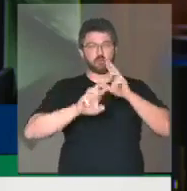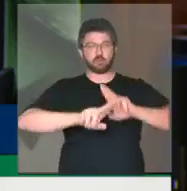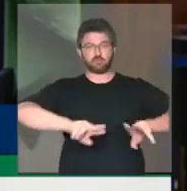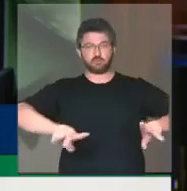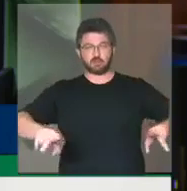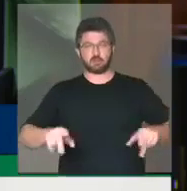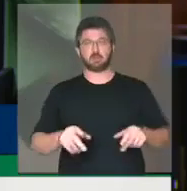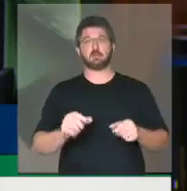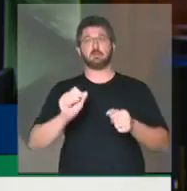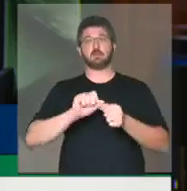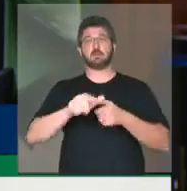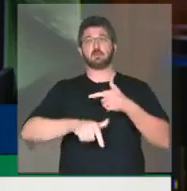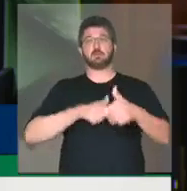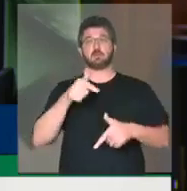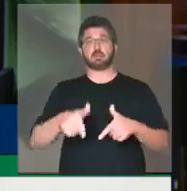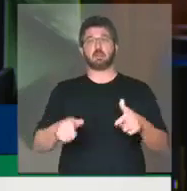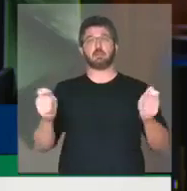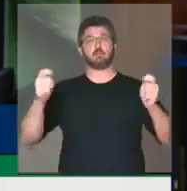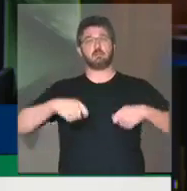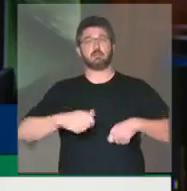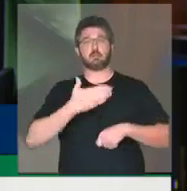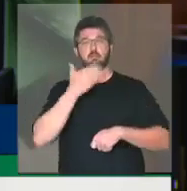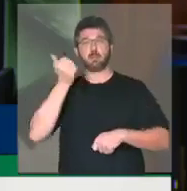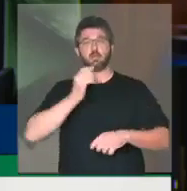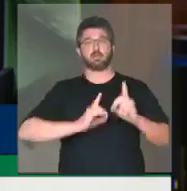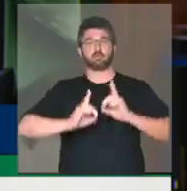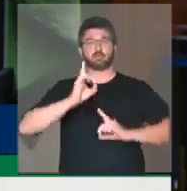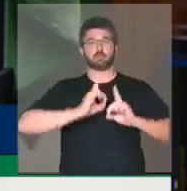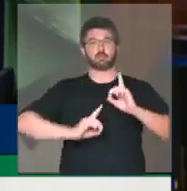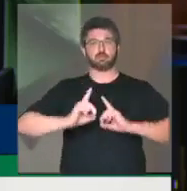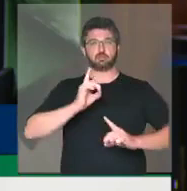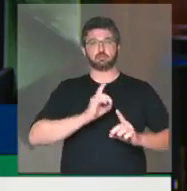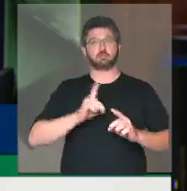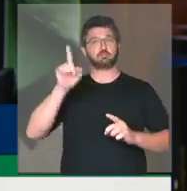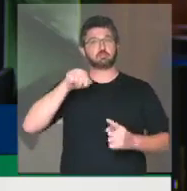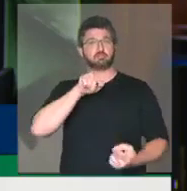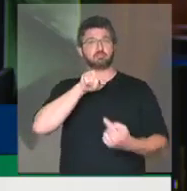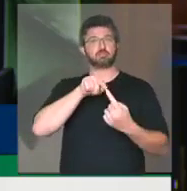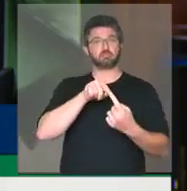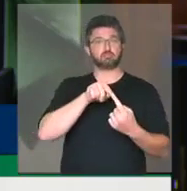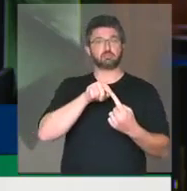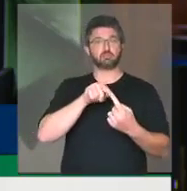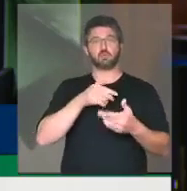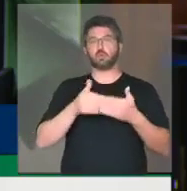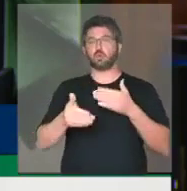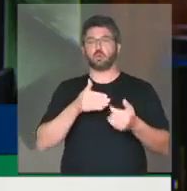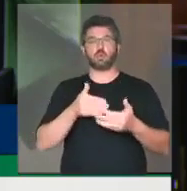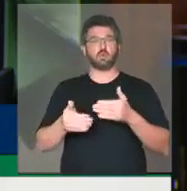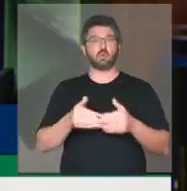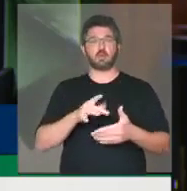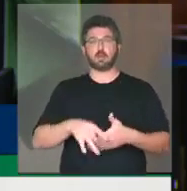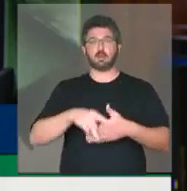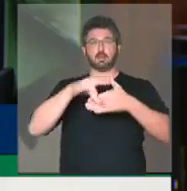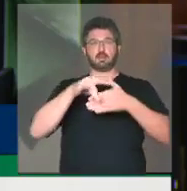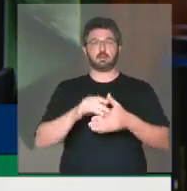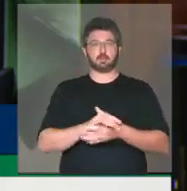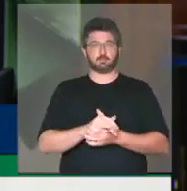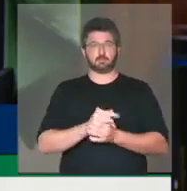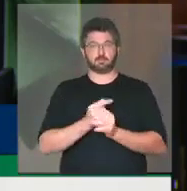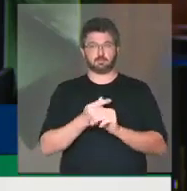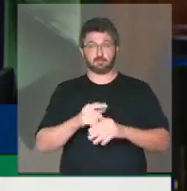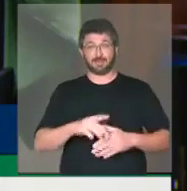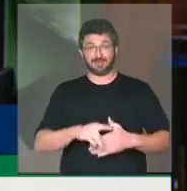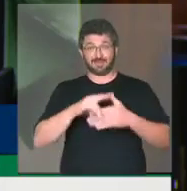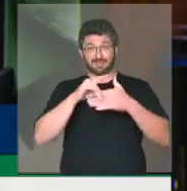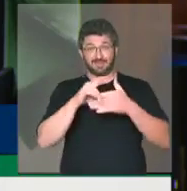divergências, exercendo uma capacidade de diálogo que é razão de ser de qualquer liderança.